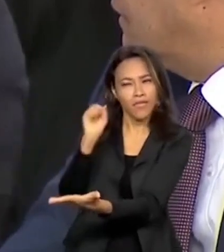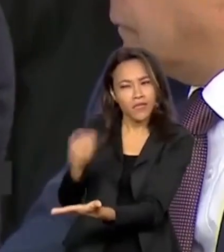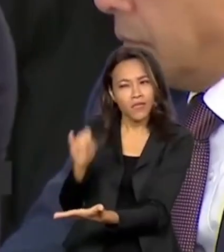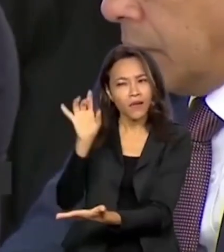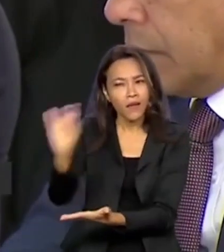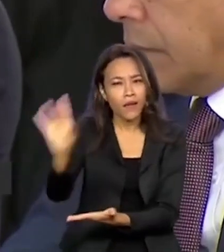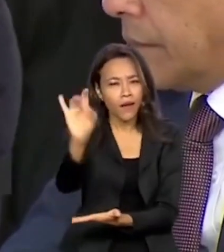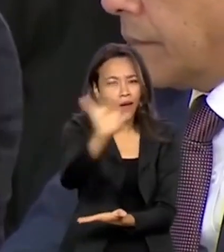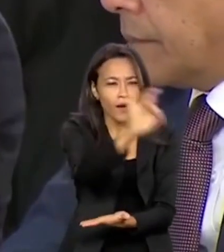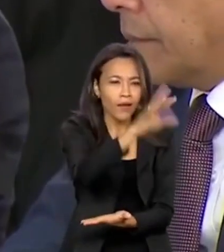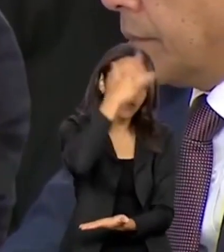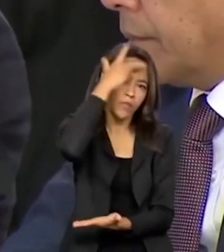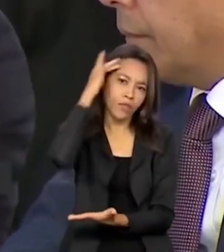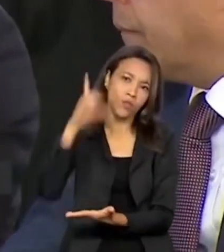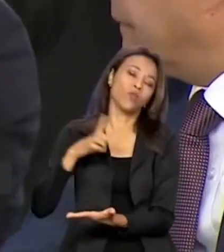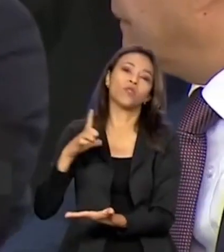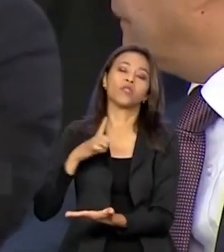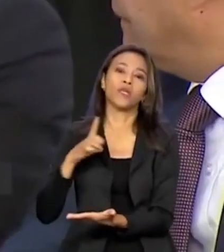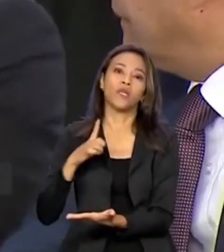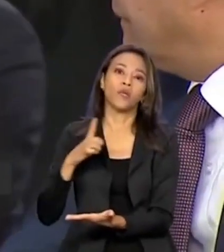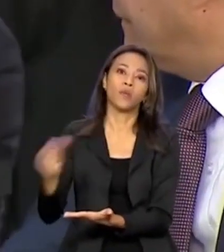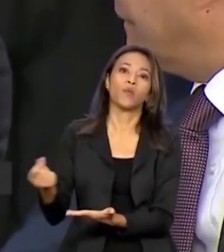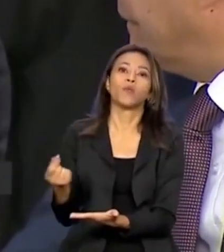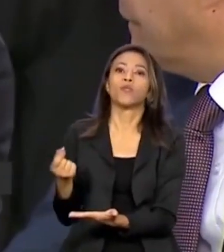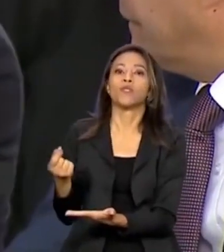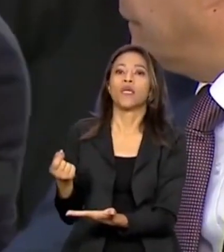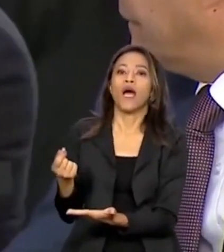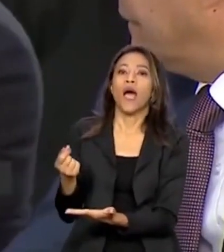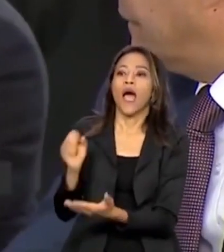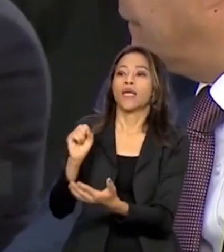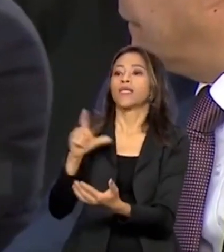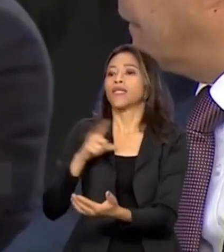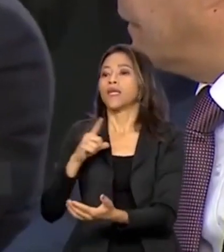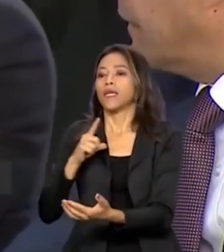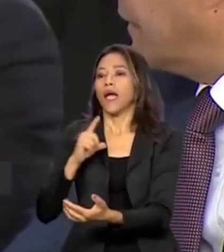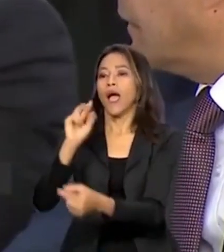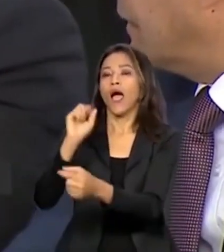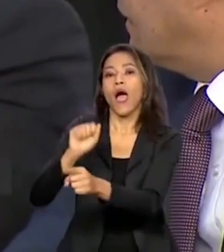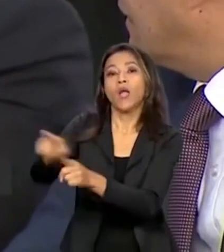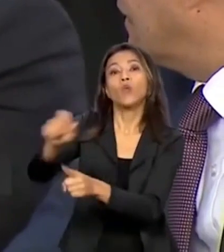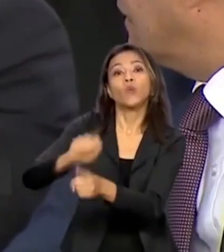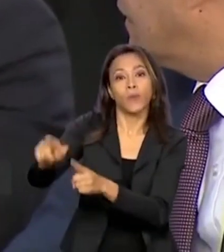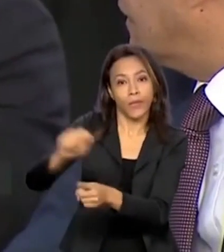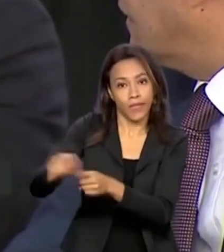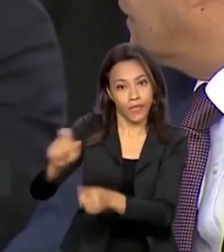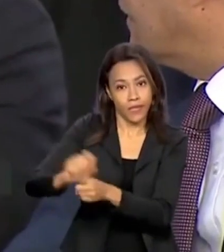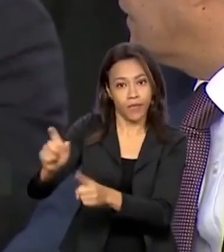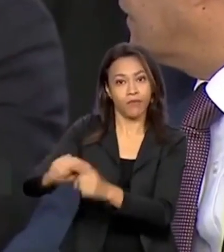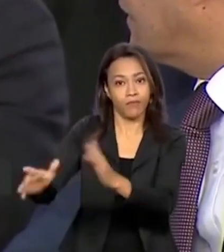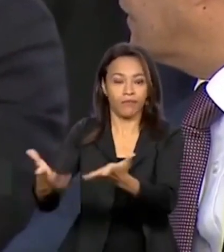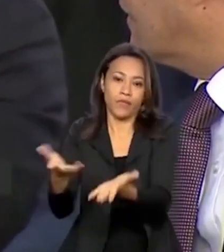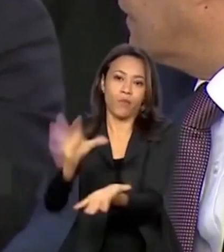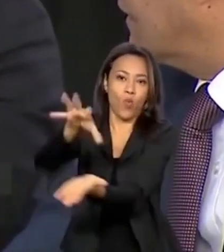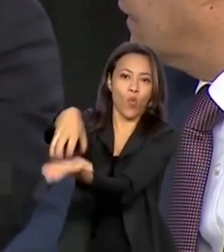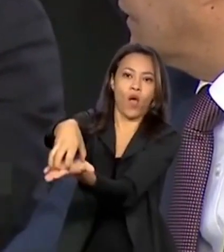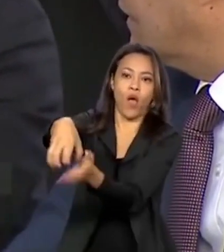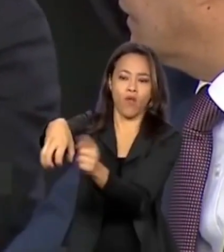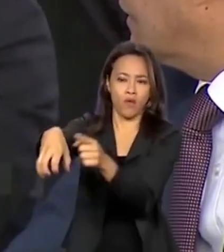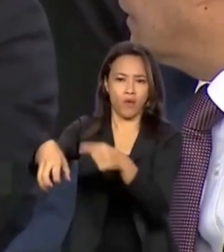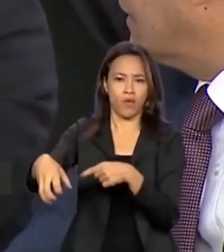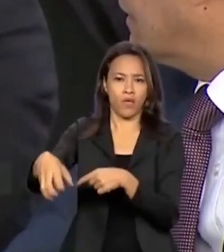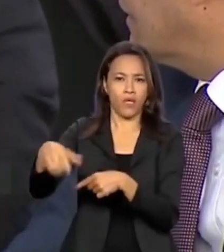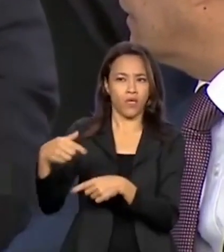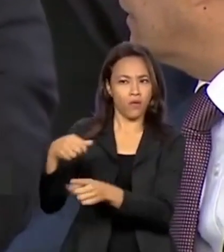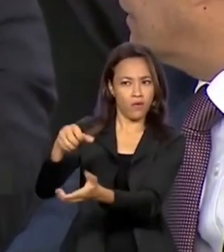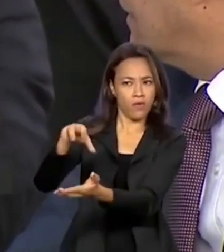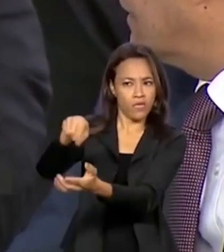do dia 8 de janeiro das câmaras de vigilância do Palácio do Planalto, que estejam em poder do Gabinete de Segurança Institucional. Moraes